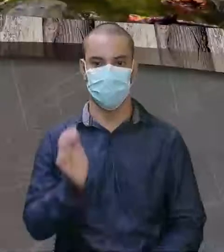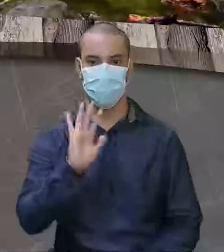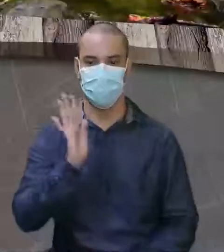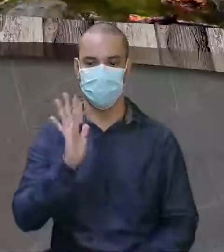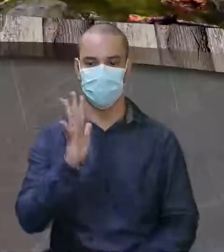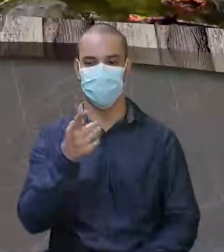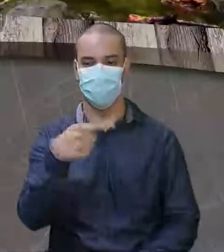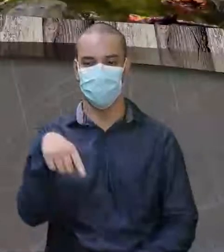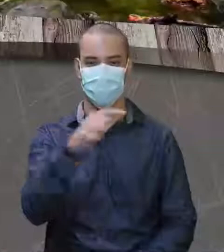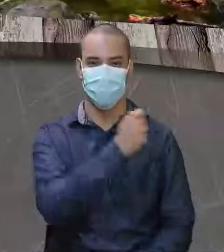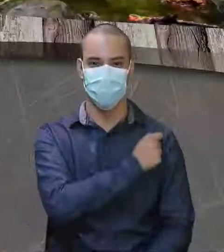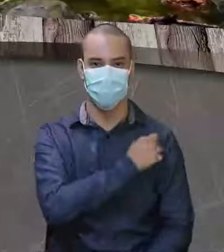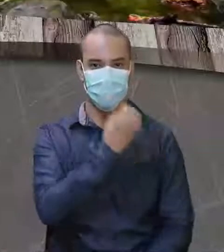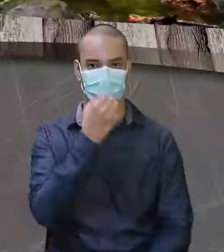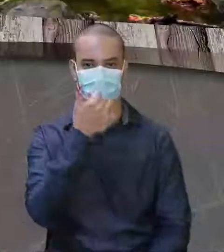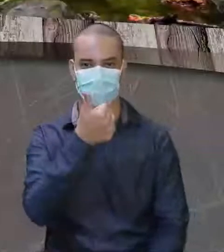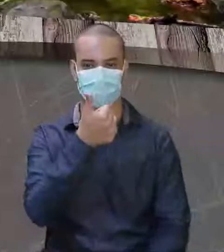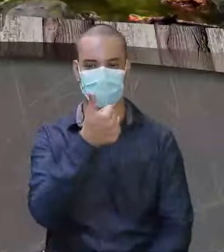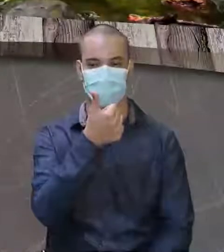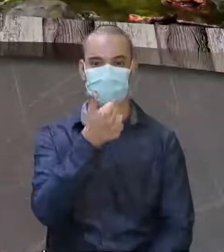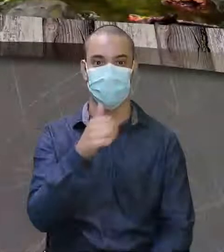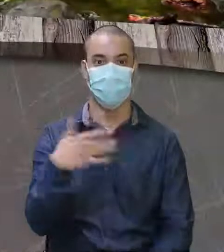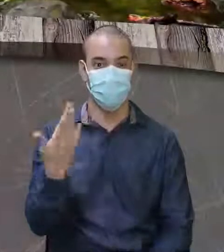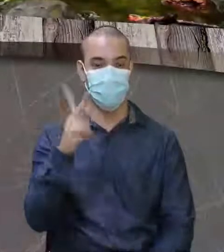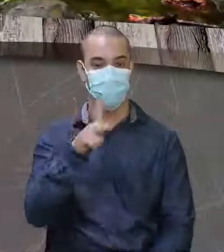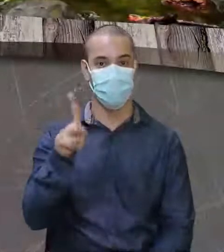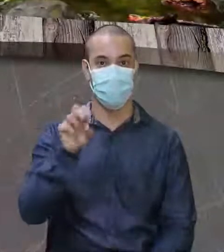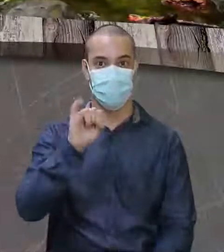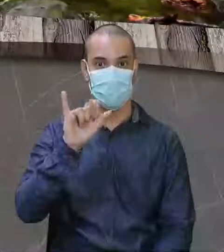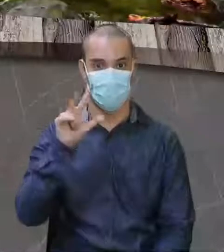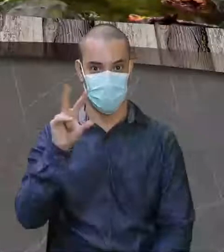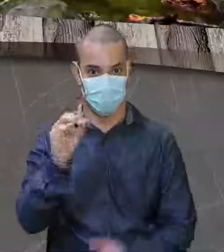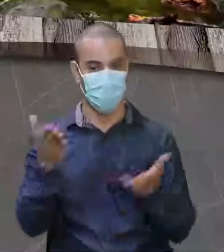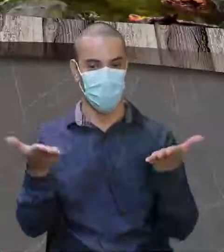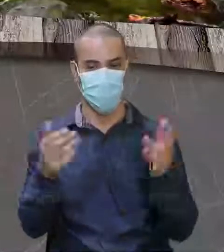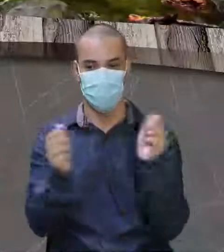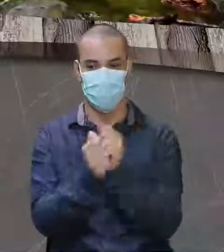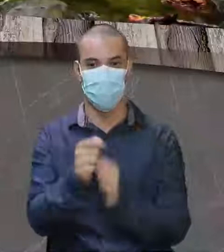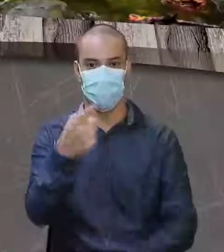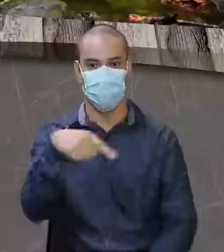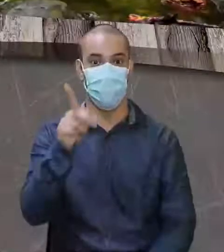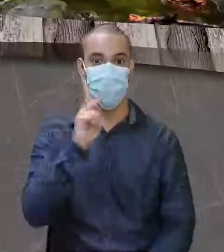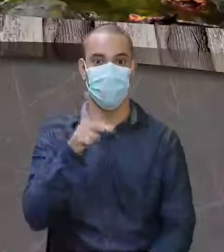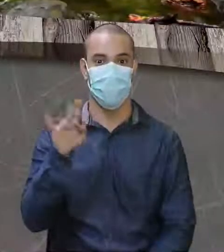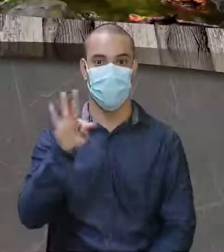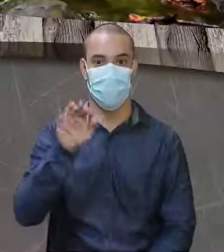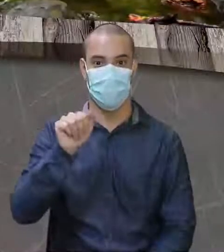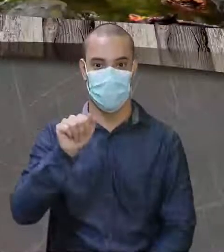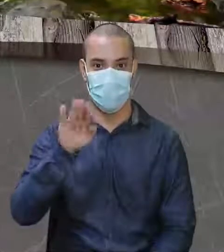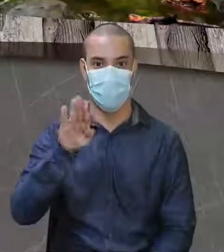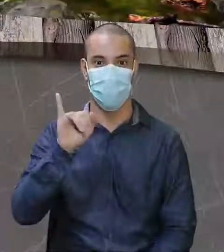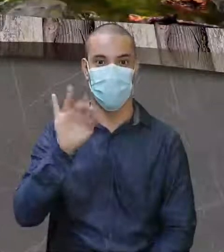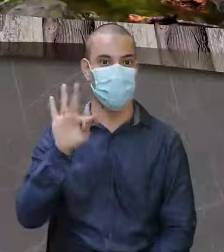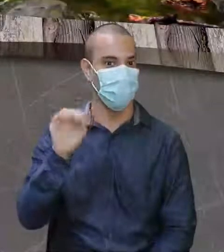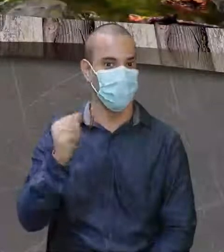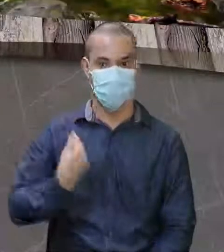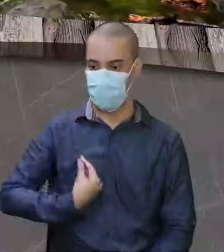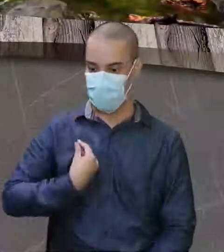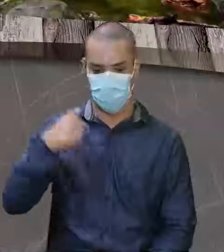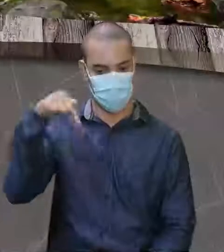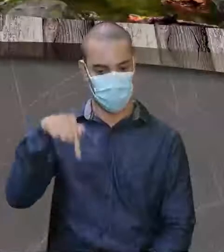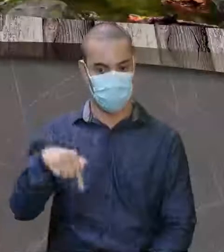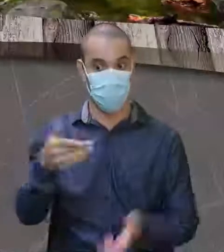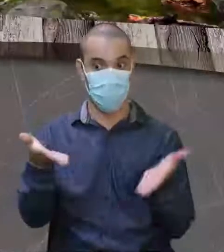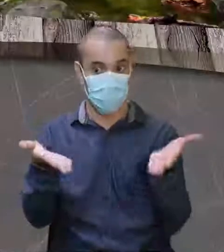Olá, meus alunos, tudo bem com vocês? Professor Silvio Santos aqui hoje, né? Professora Tabita não está